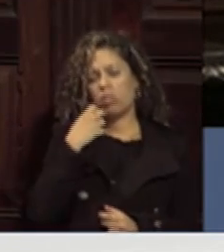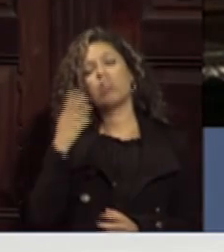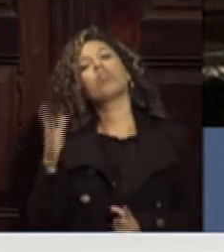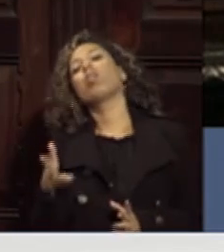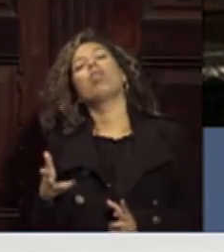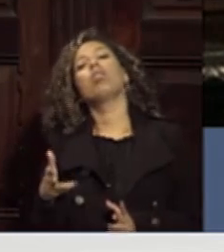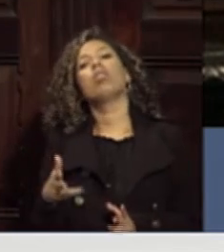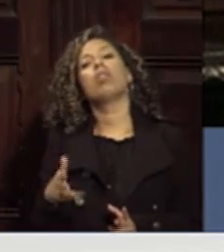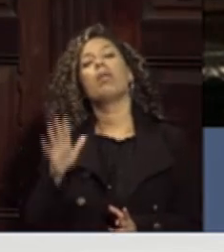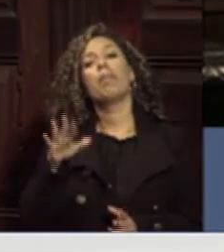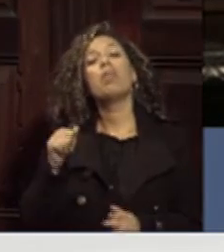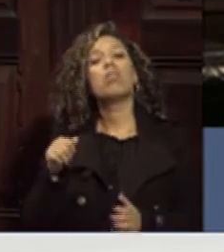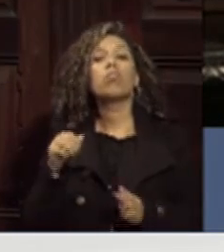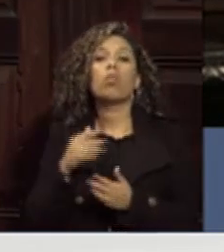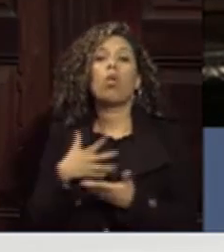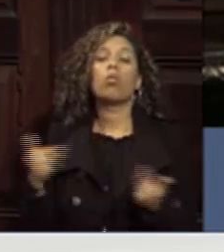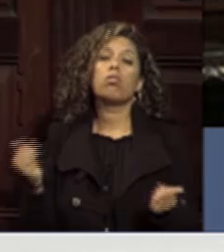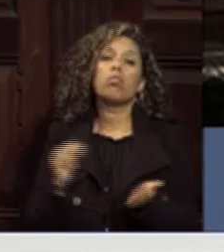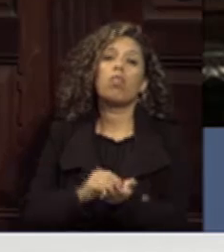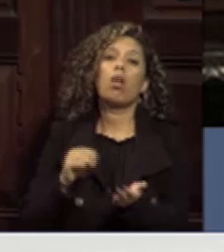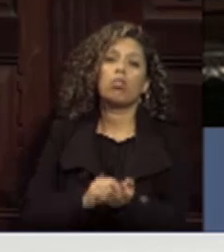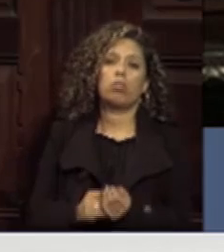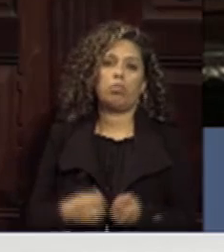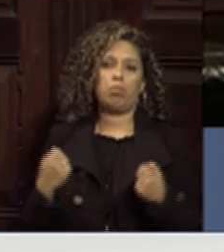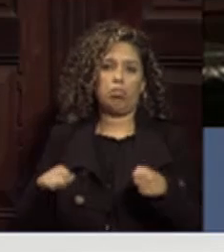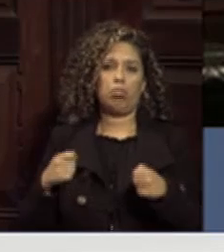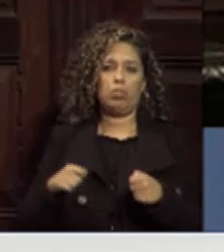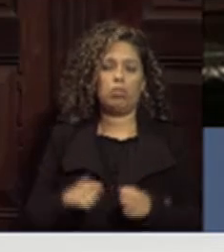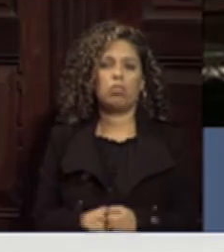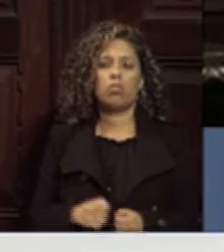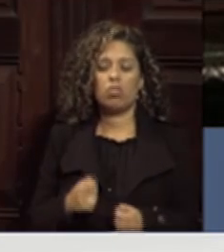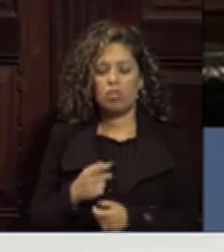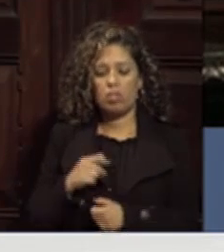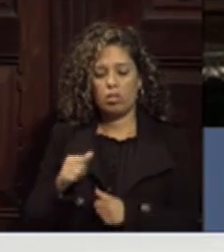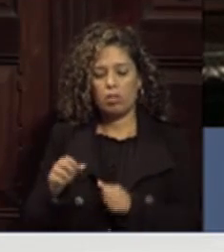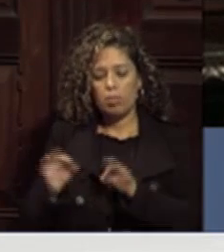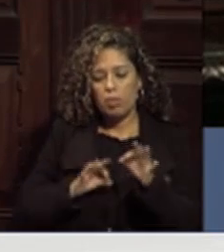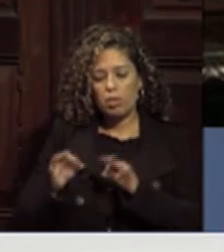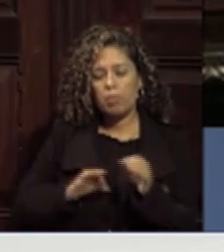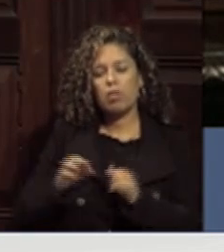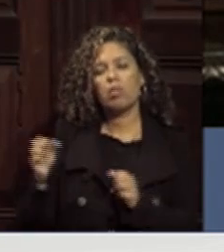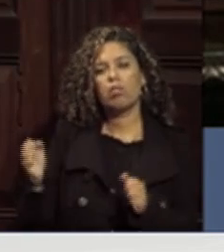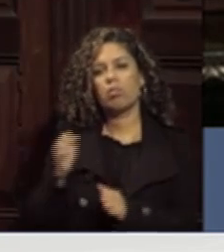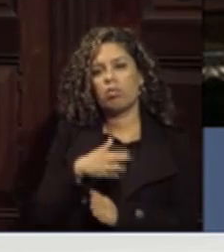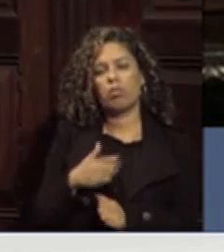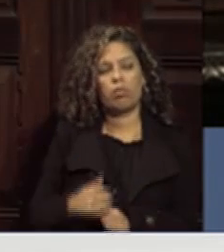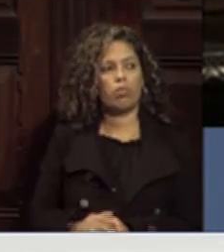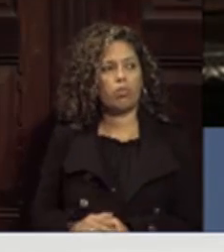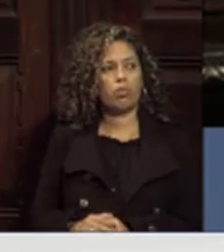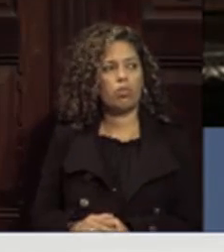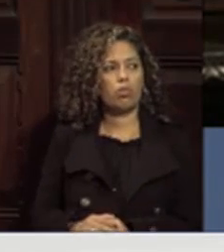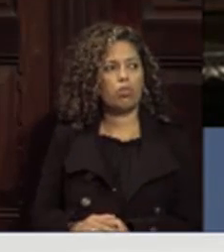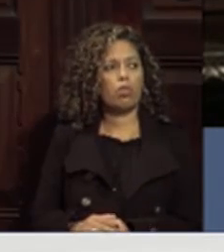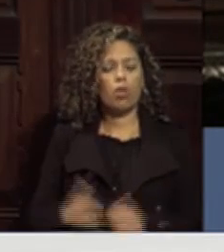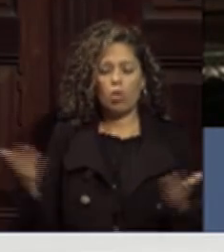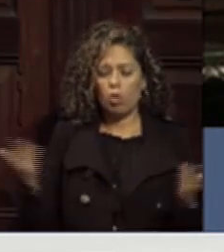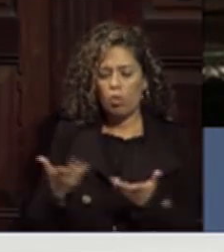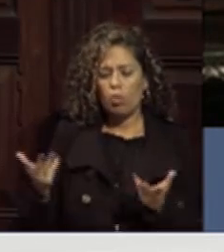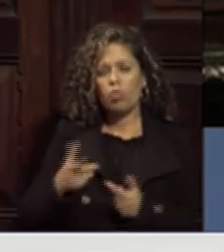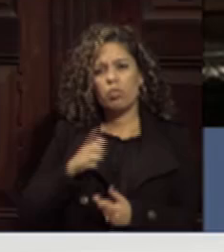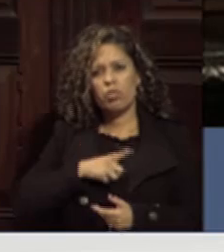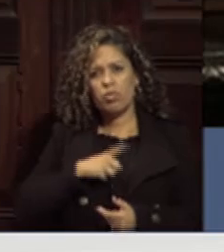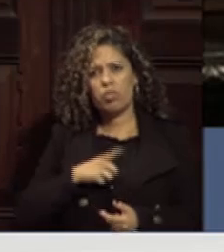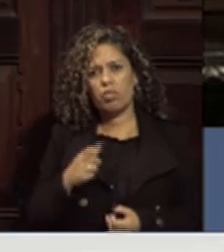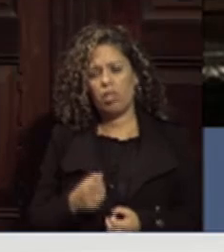adoção, muito ainda precisa ser feito. Ainda temos uma carência enorme em várias